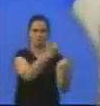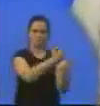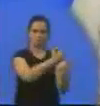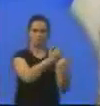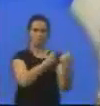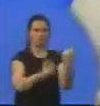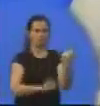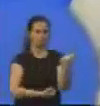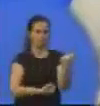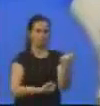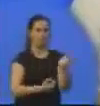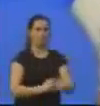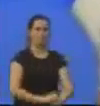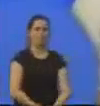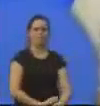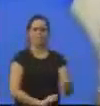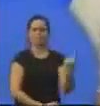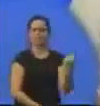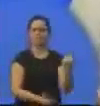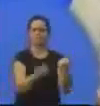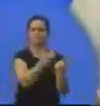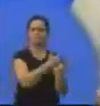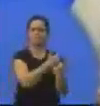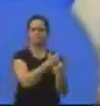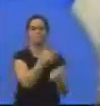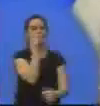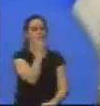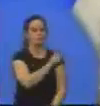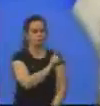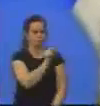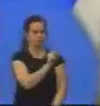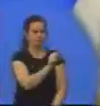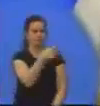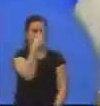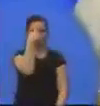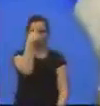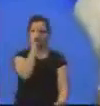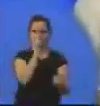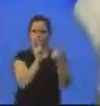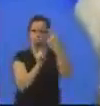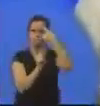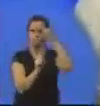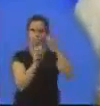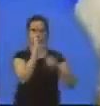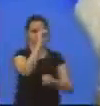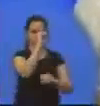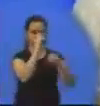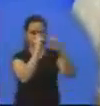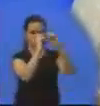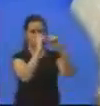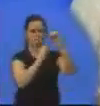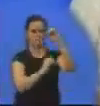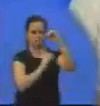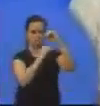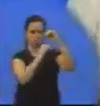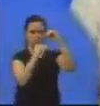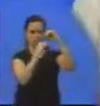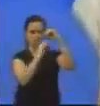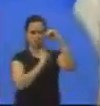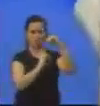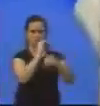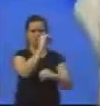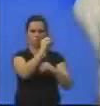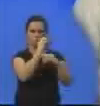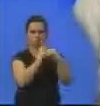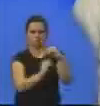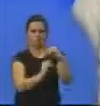na expressão. O que você consegue? Você consegue uma indeterminação, 0 sobre 0. Então, nós